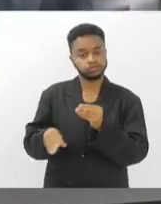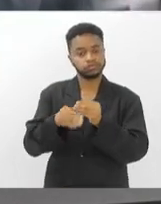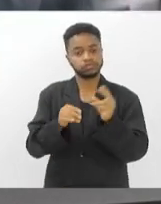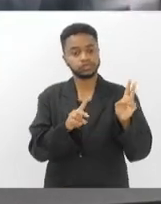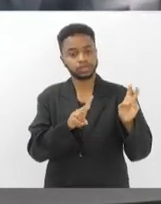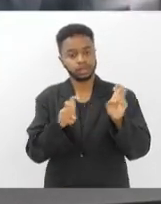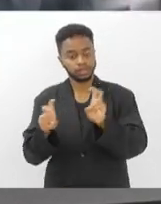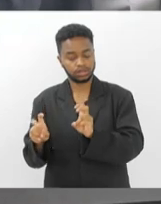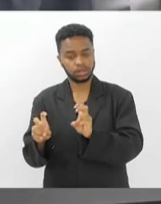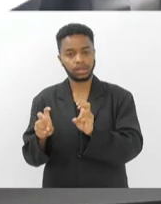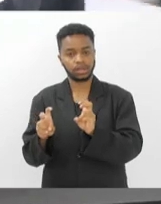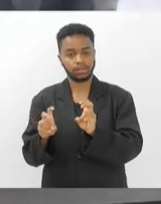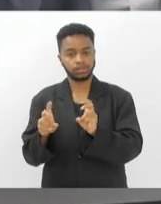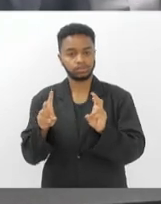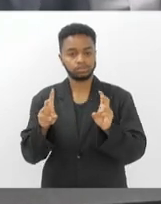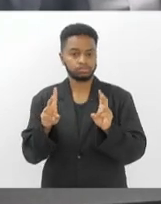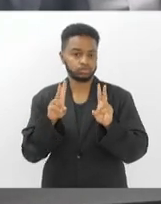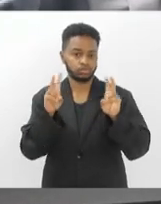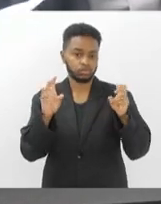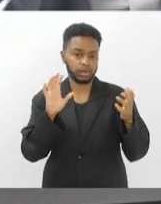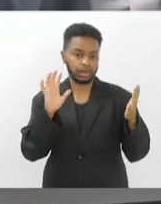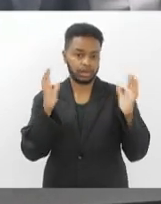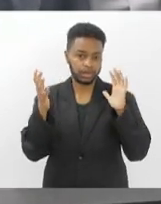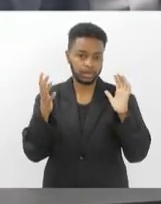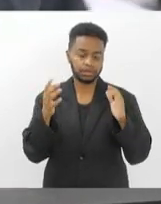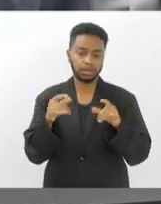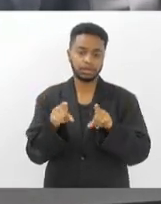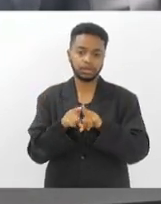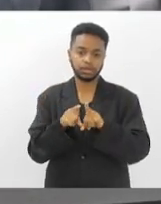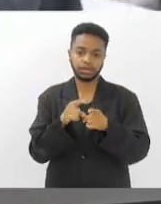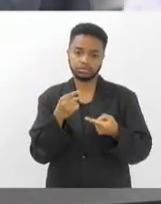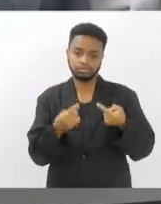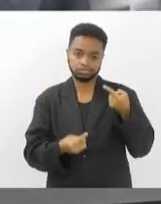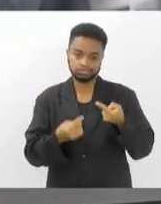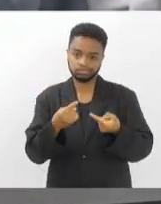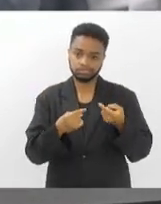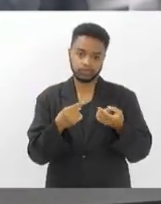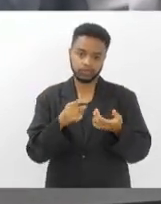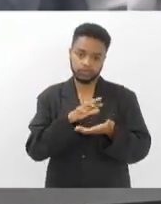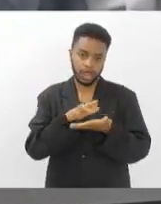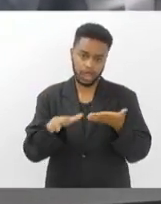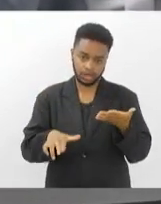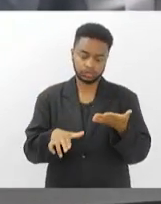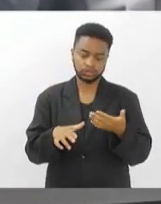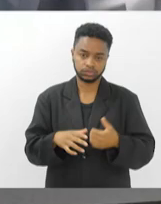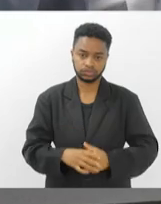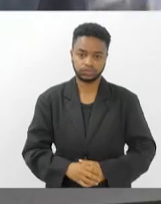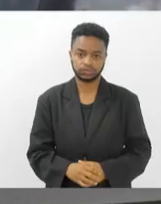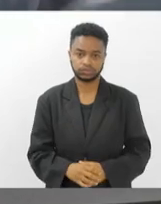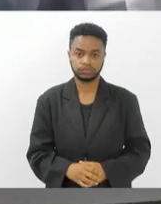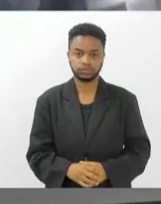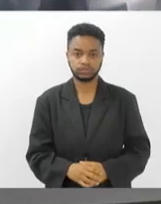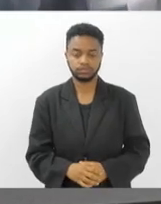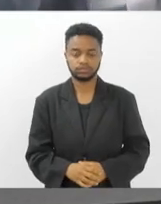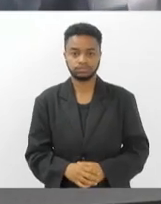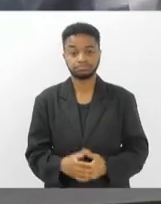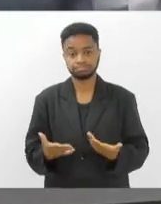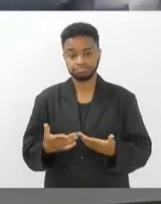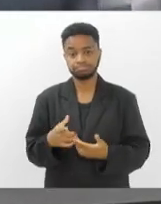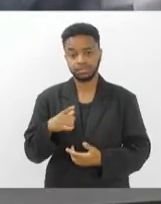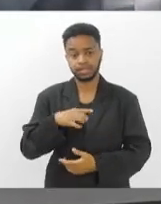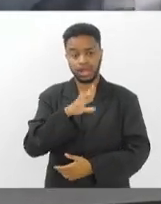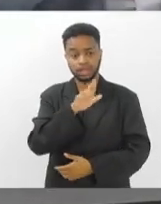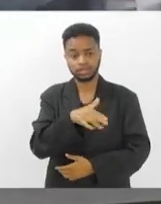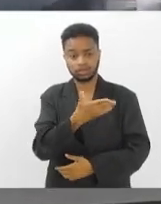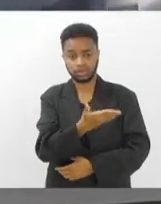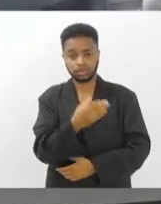temática climática e dos debates, etc., etc., que mencionou com razão o deputado Luiz